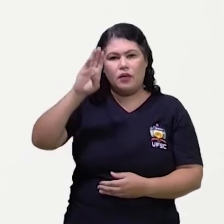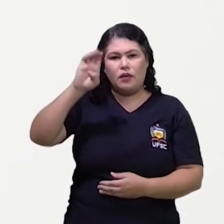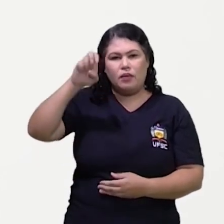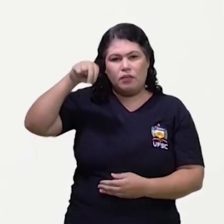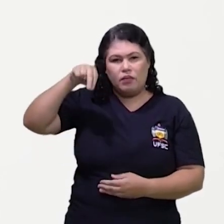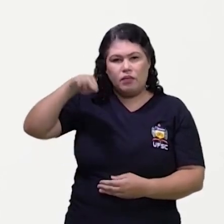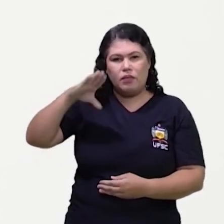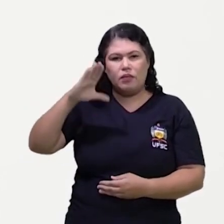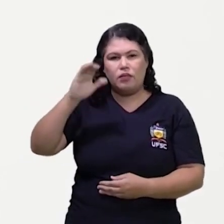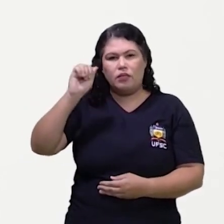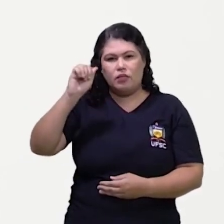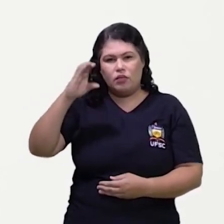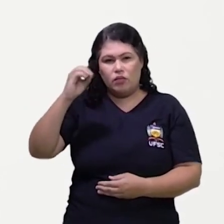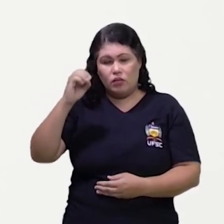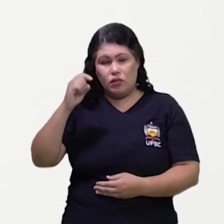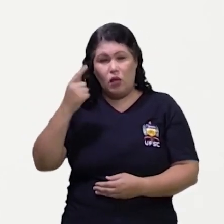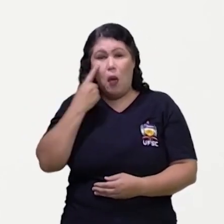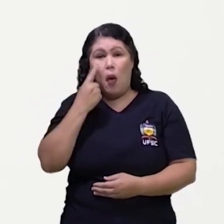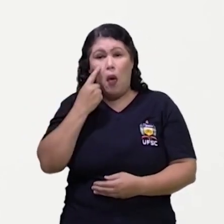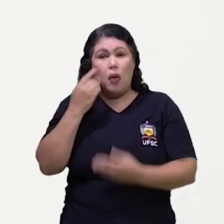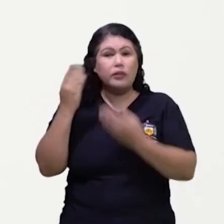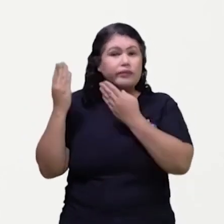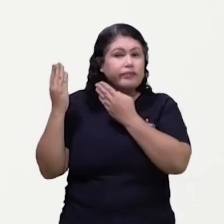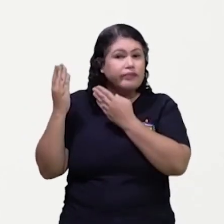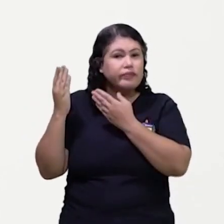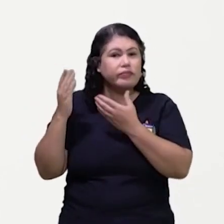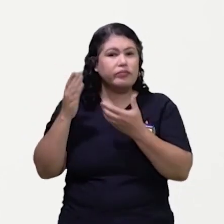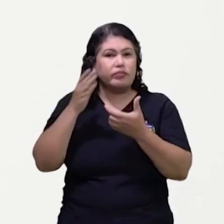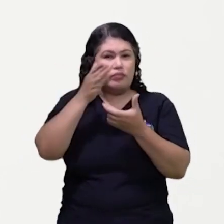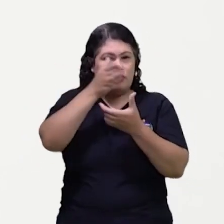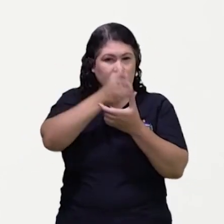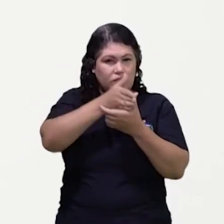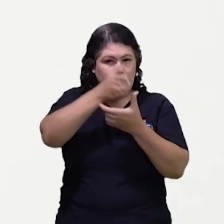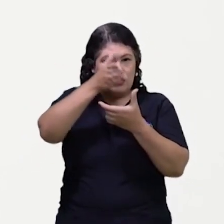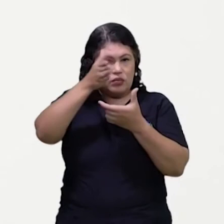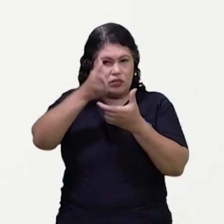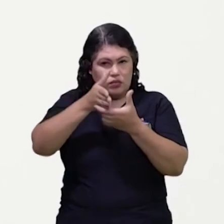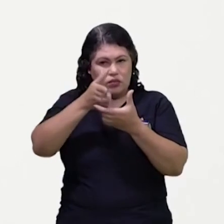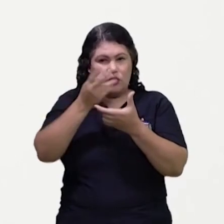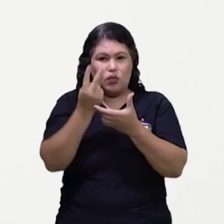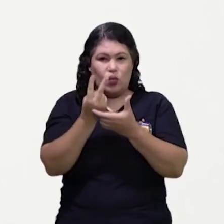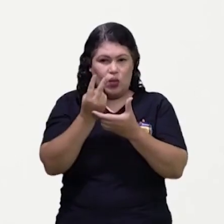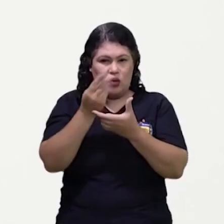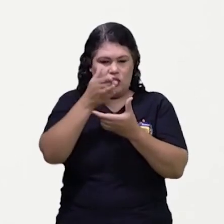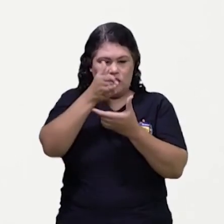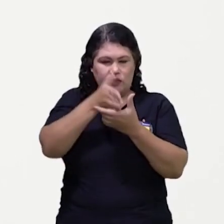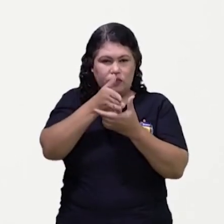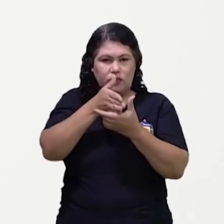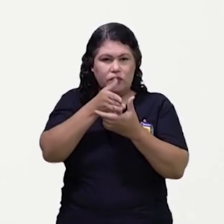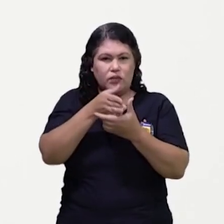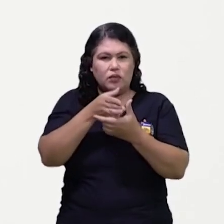Bênção. Olha só, novamente. Bênção.